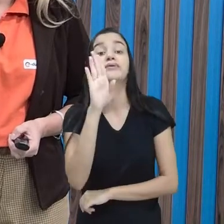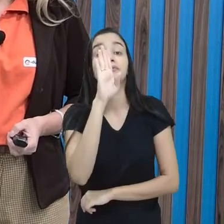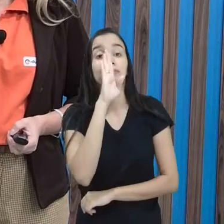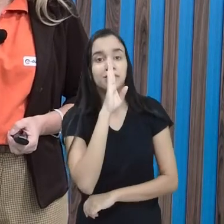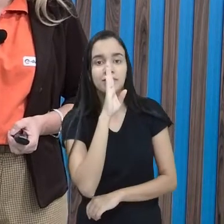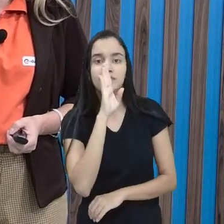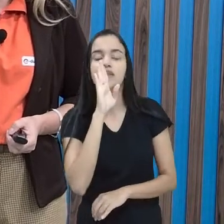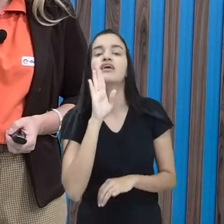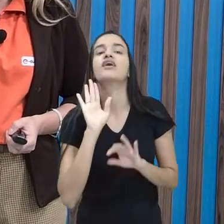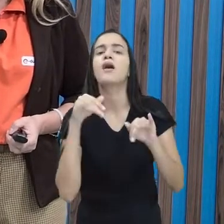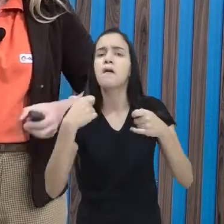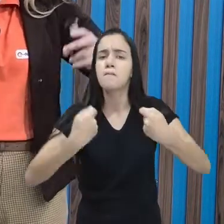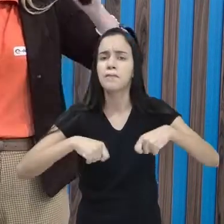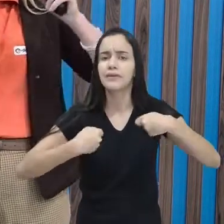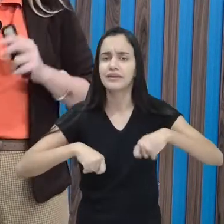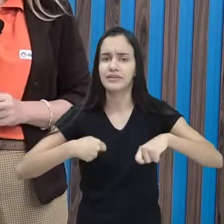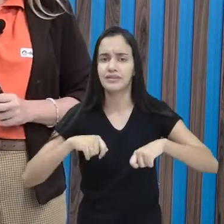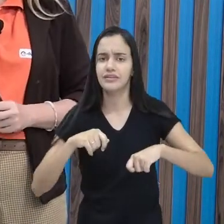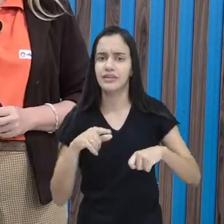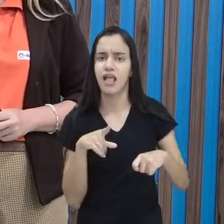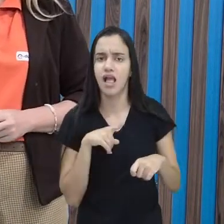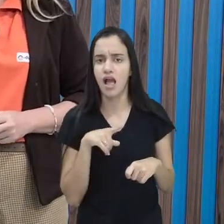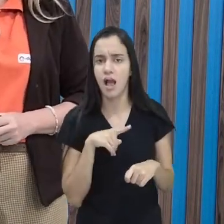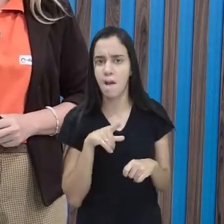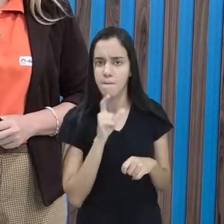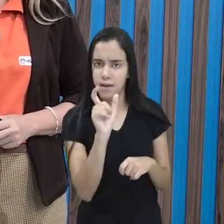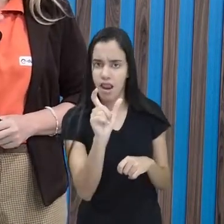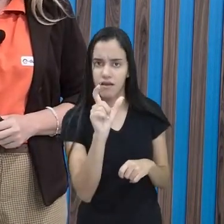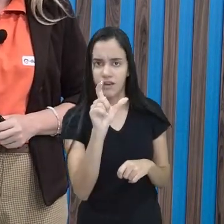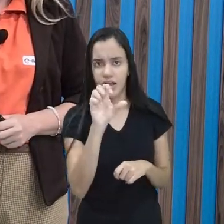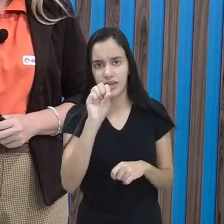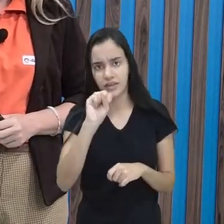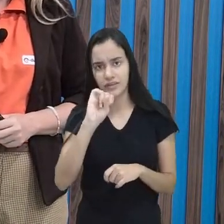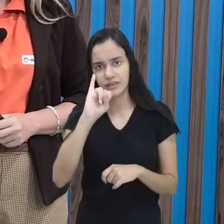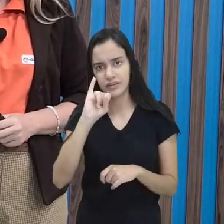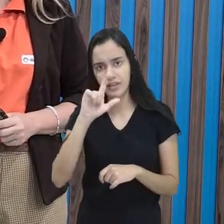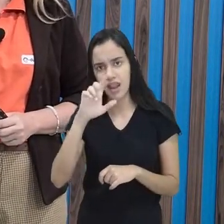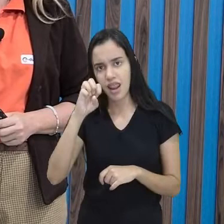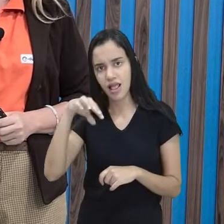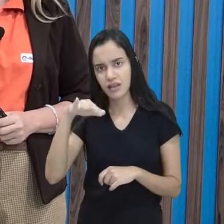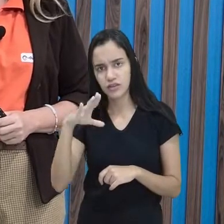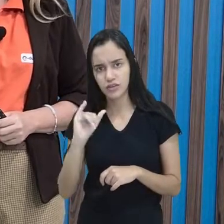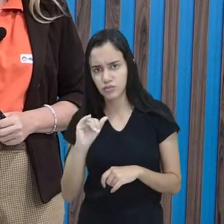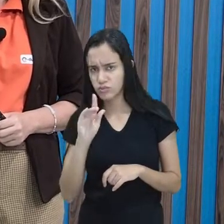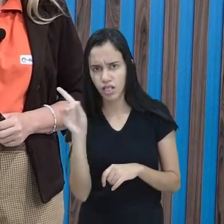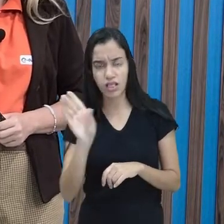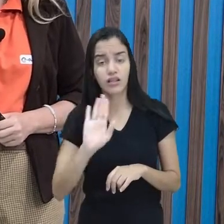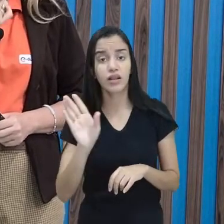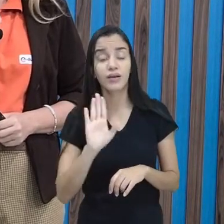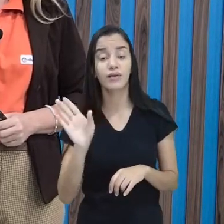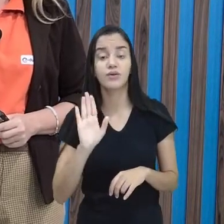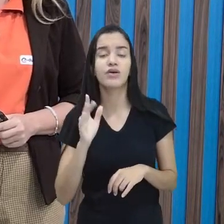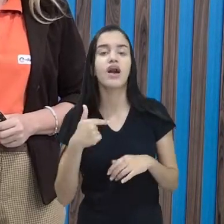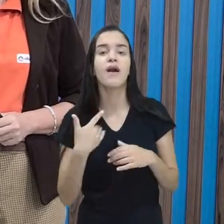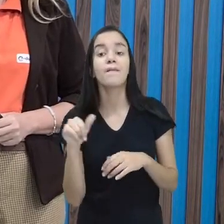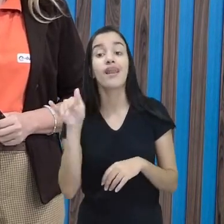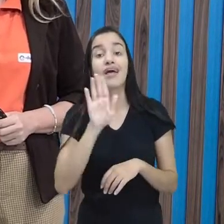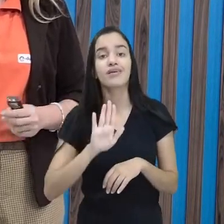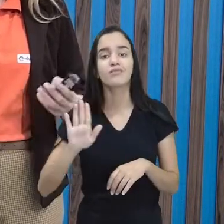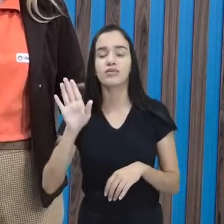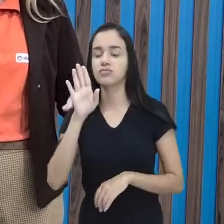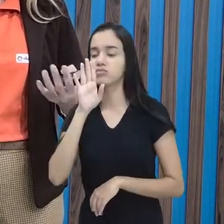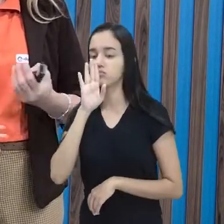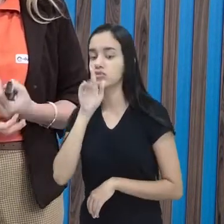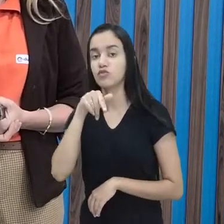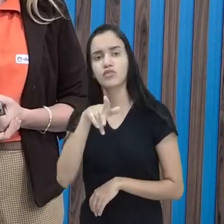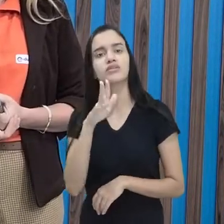Silêncio. Precisa ter a palavra escrita, silêncio. Não, pela imagem você entende o